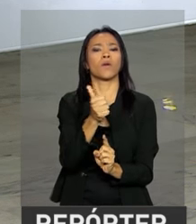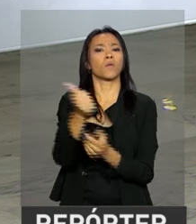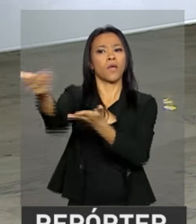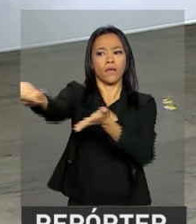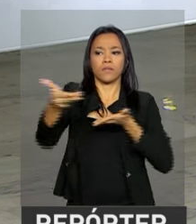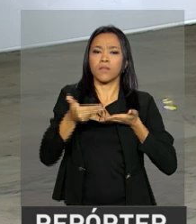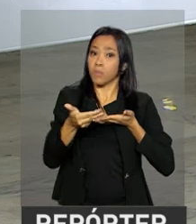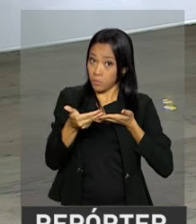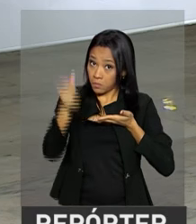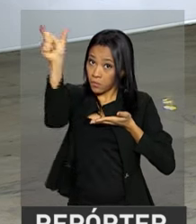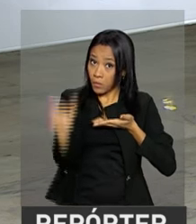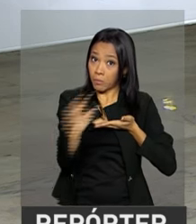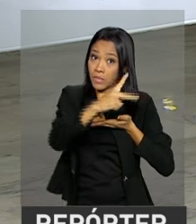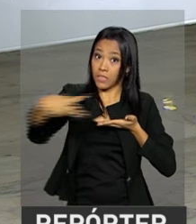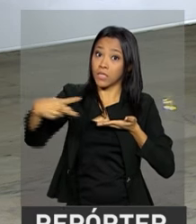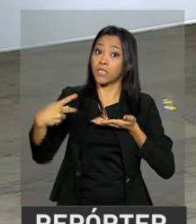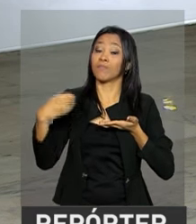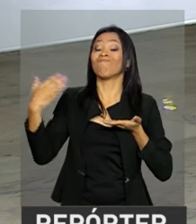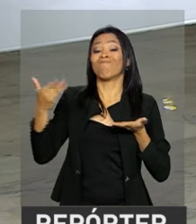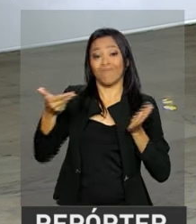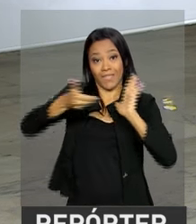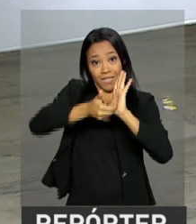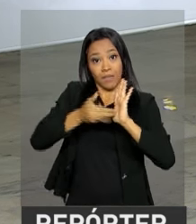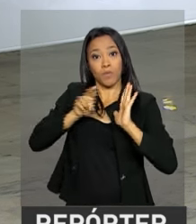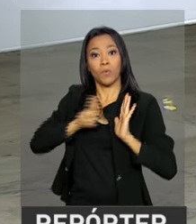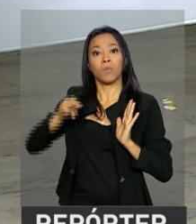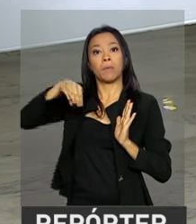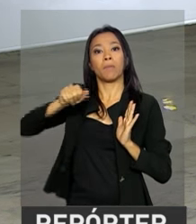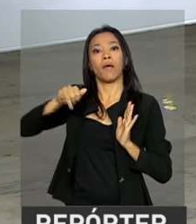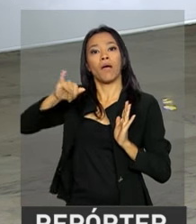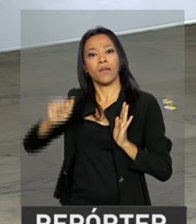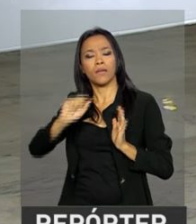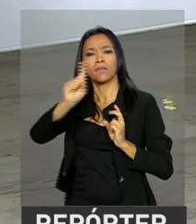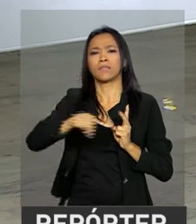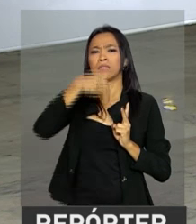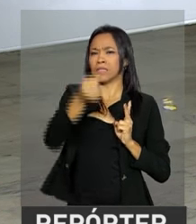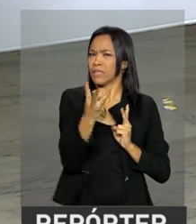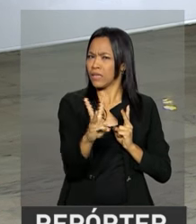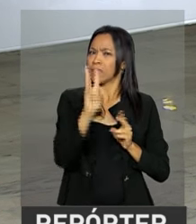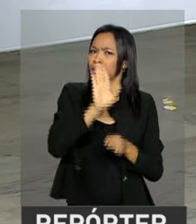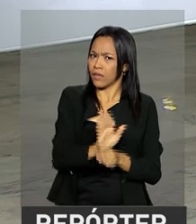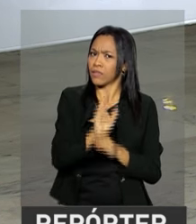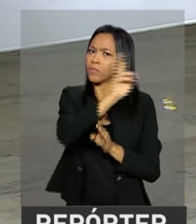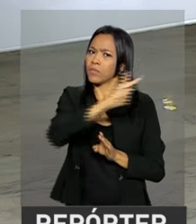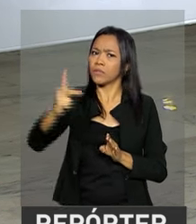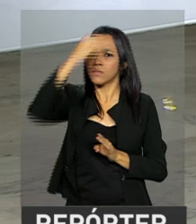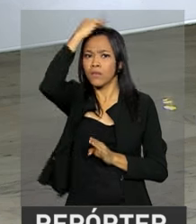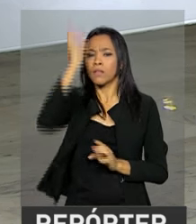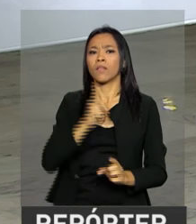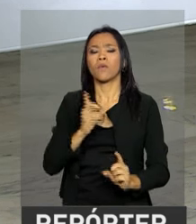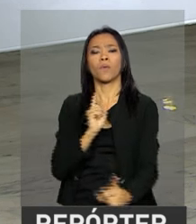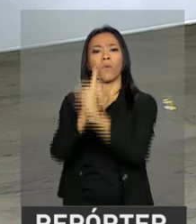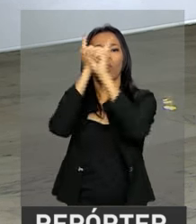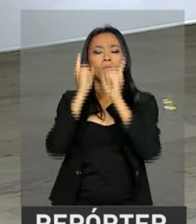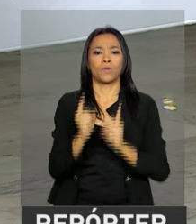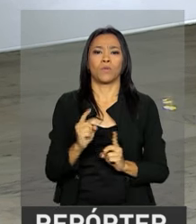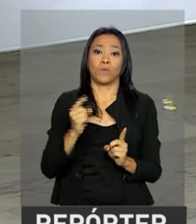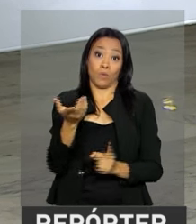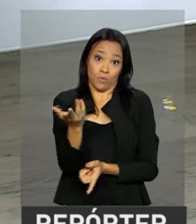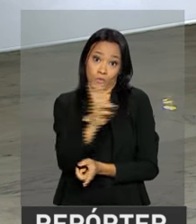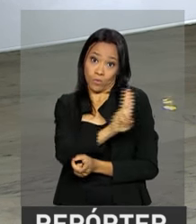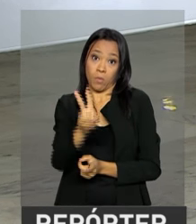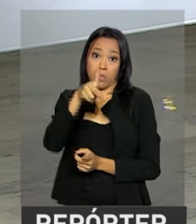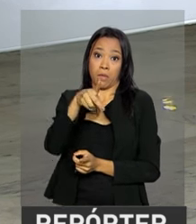recebe o presidente da Câmara dos Deputados Deputado Rodrigo Maia e às 3 da tarde ele tem um encontro com o ministro chefe da casa civil